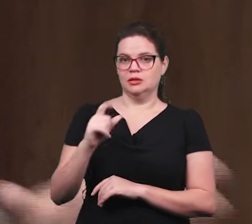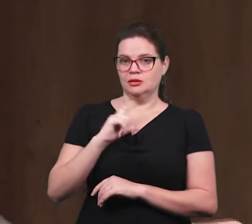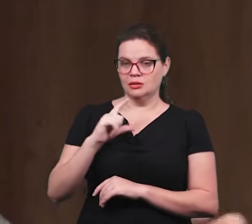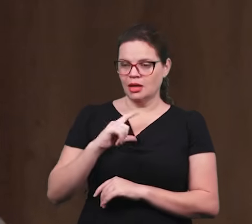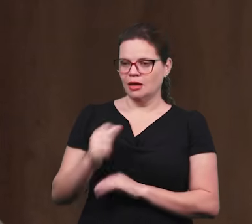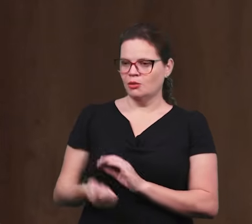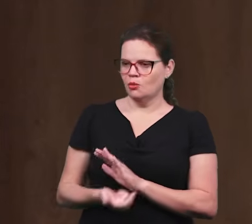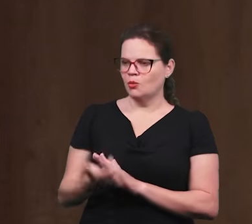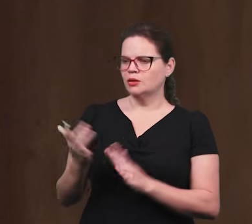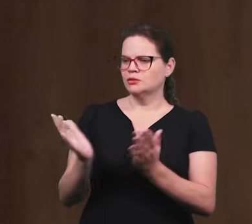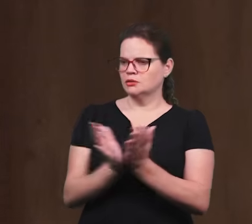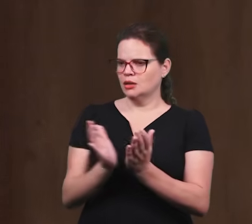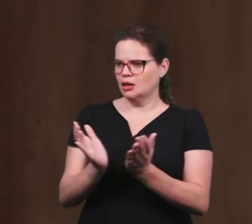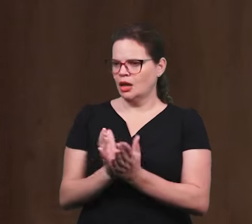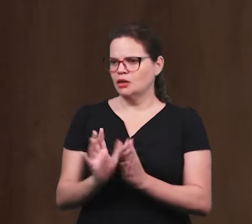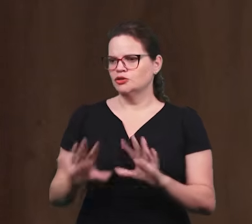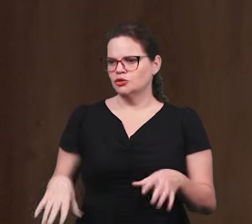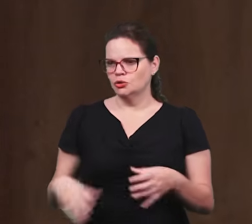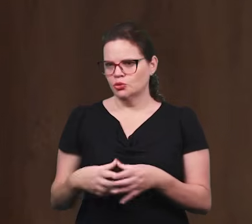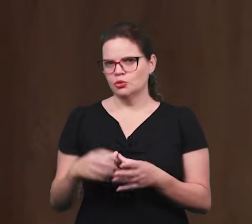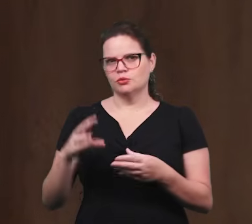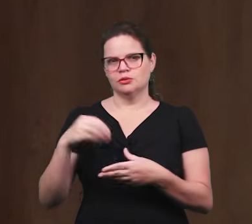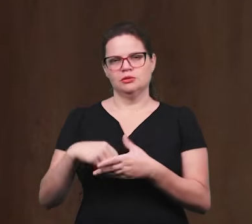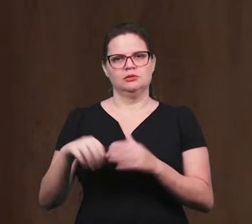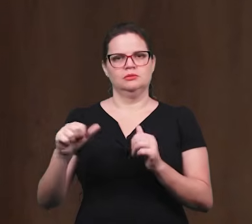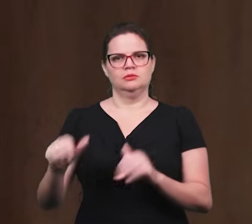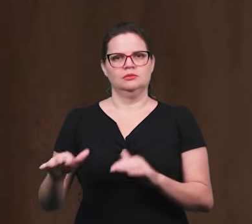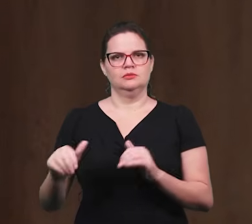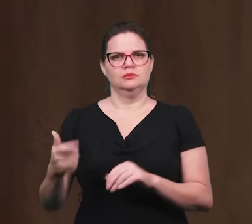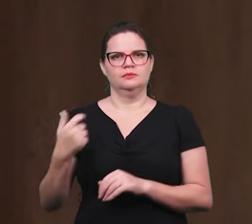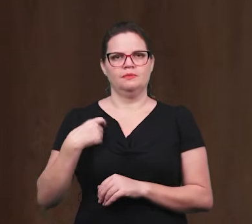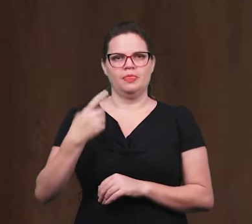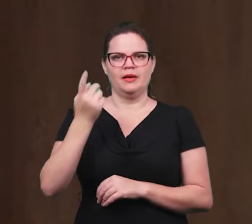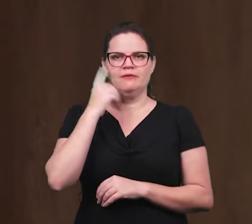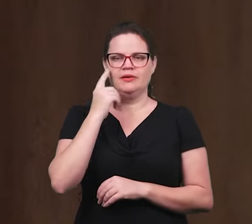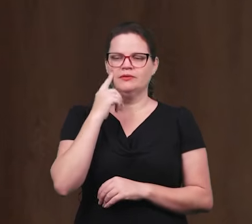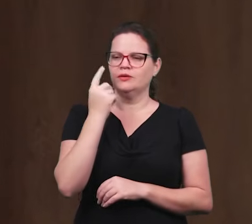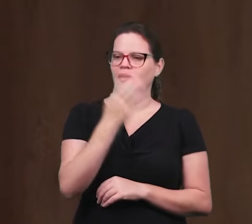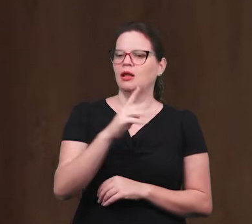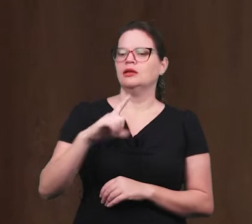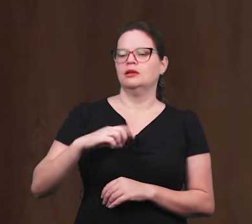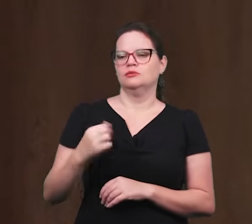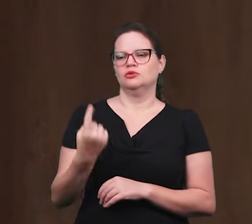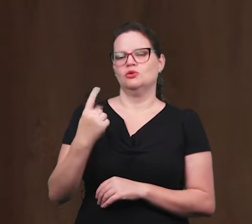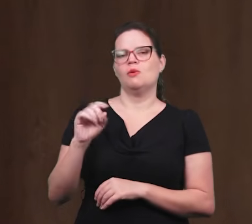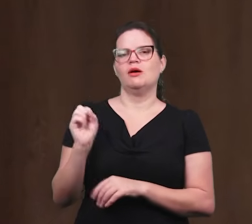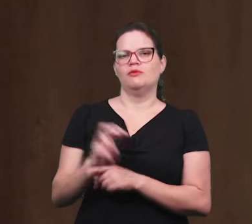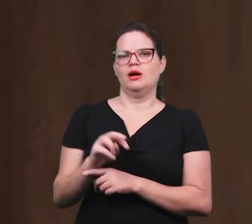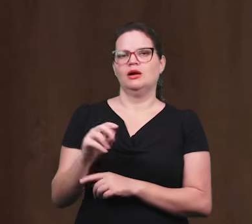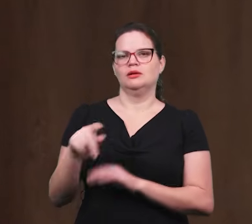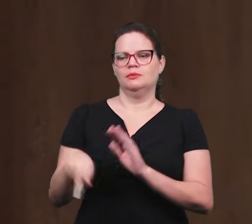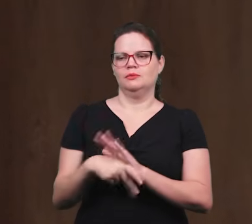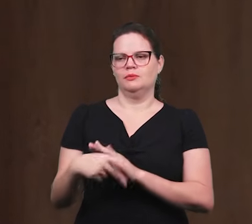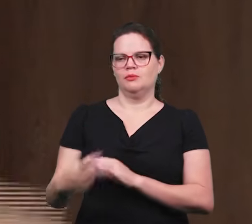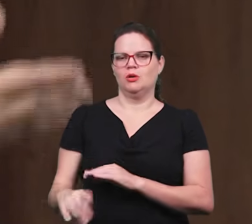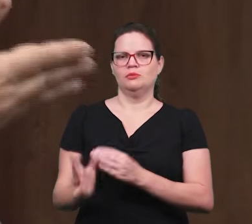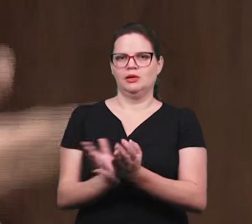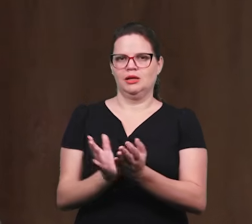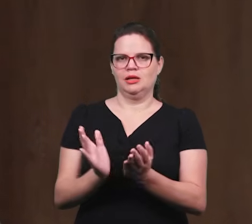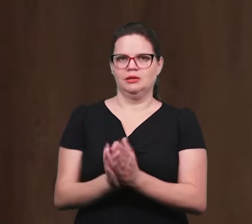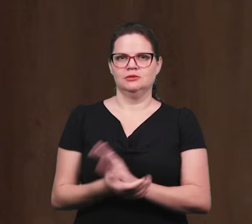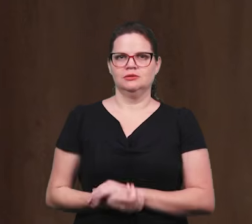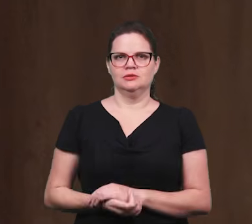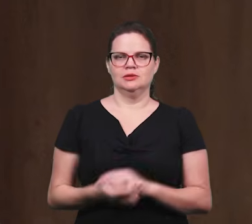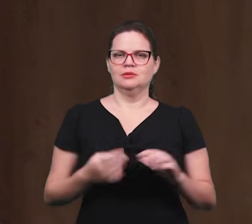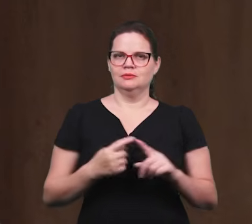tem a quantidade de militares do Exército, aí eles têm lá, de tempos em tempos, uma vaga para um capelão evangélico. Mas o ponto